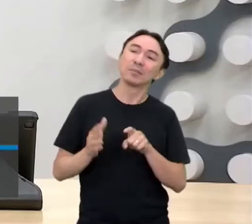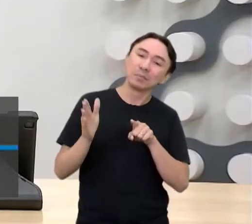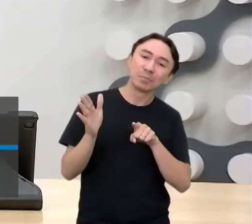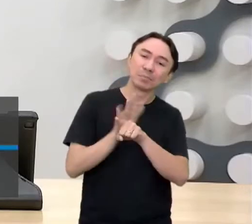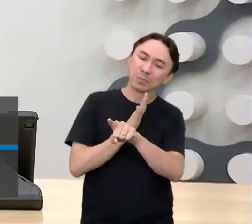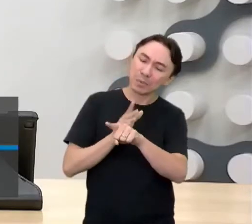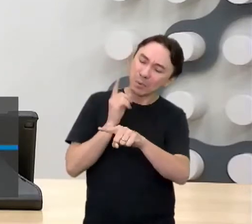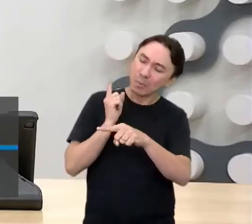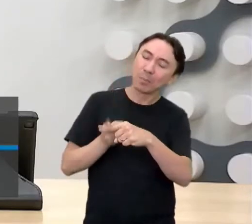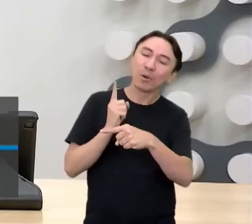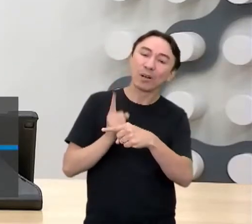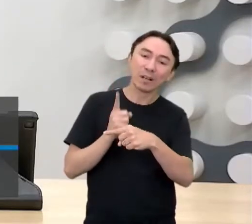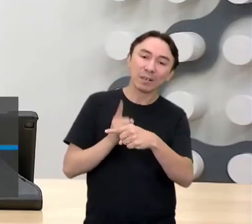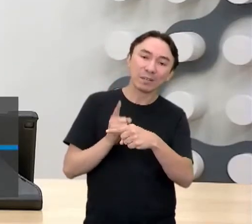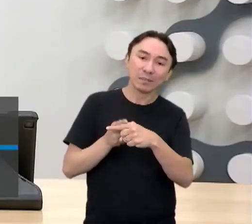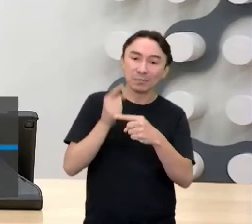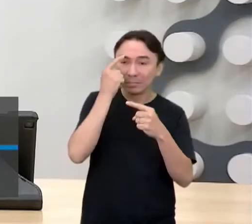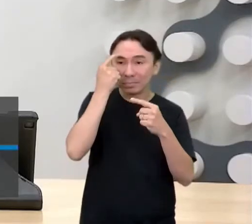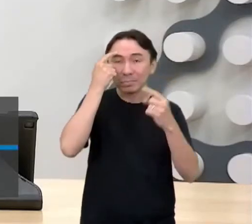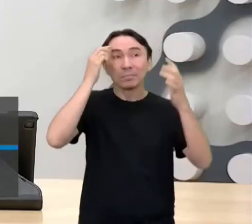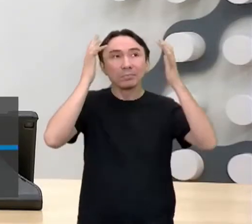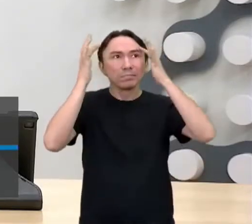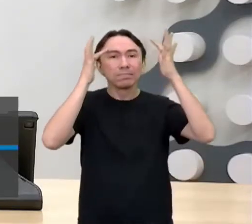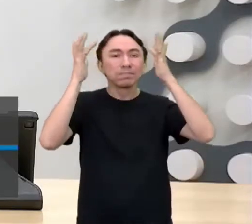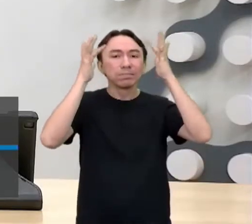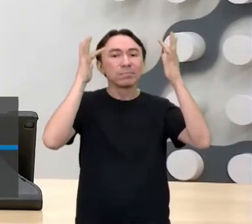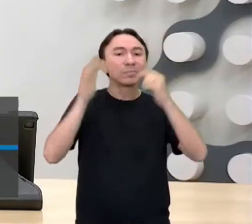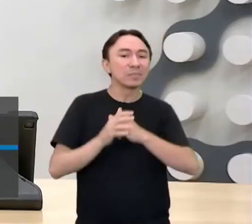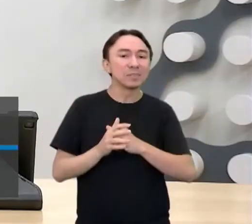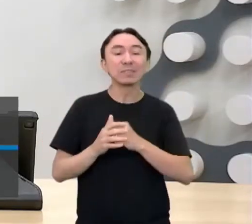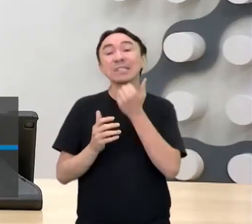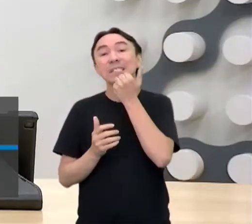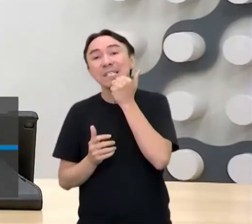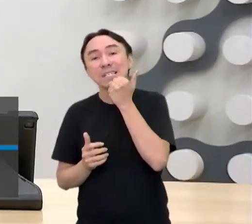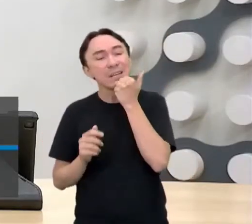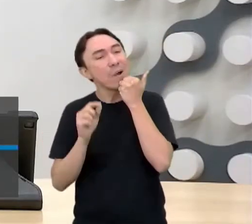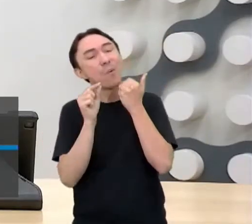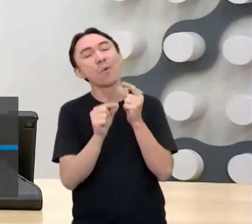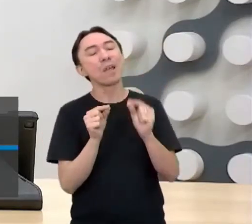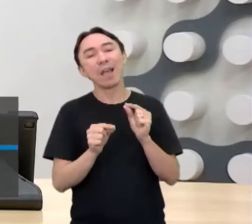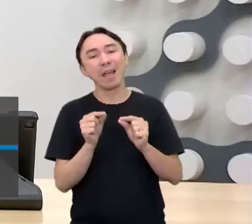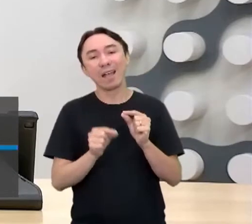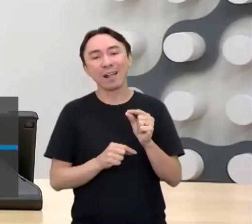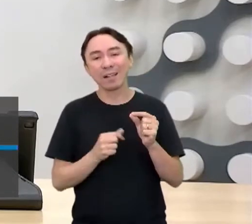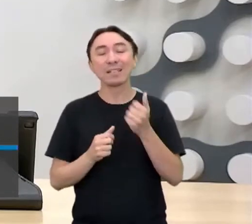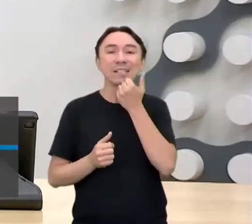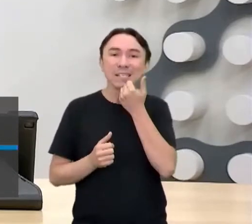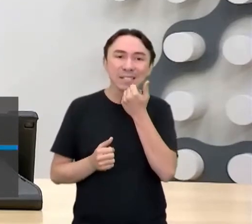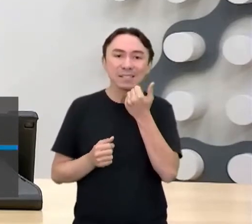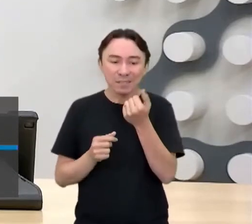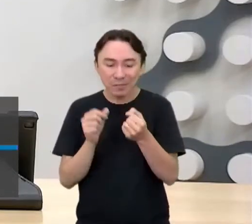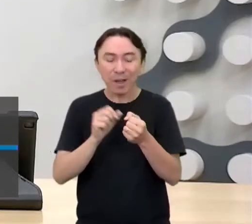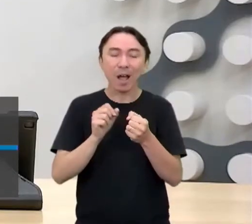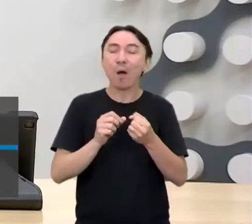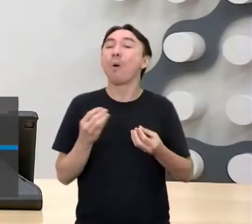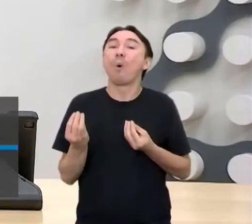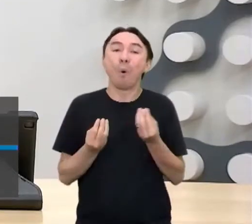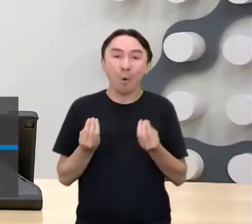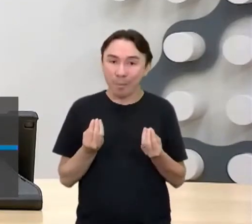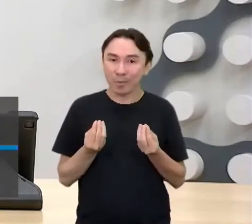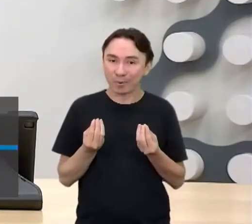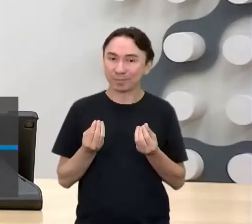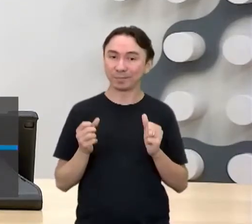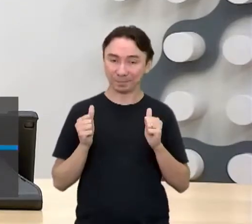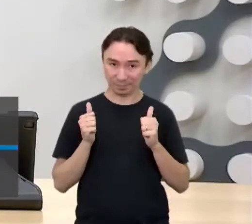reflexão sobre o que é ciência, como trabalhar ciência e assim por diante, tá?